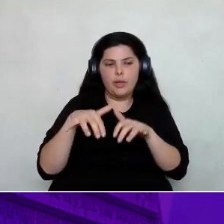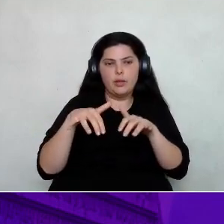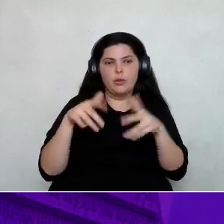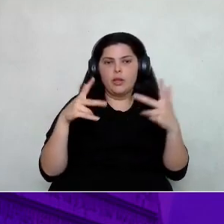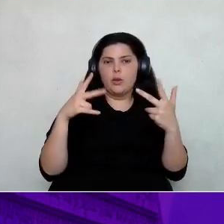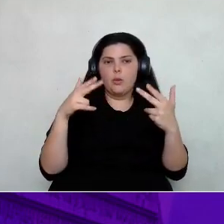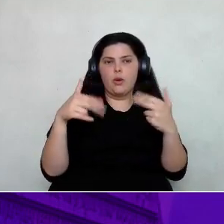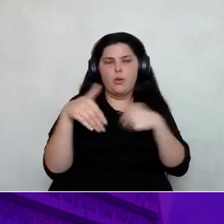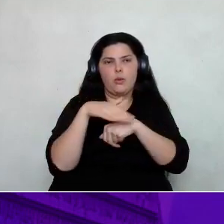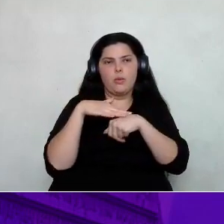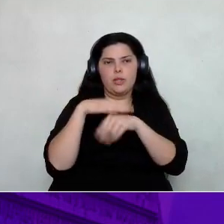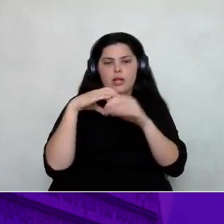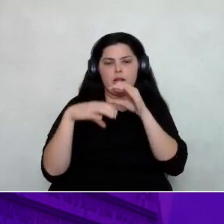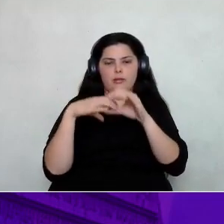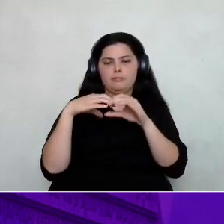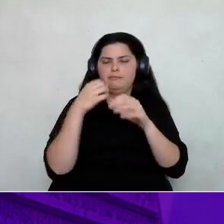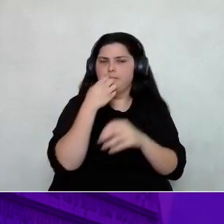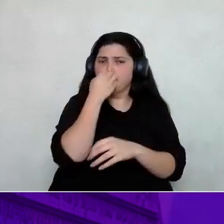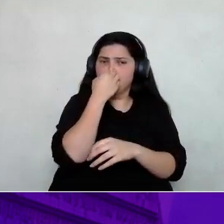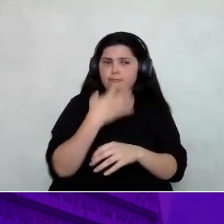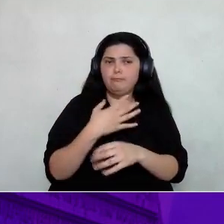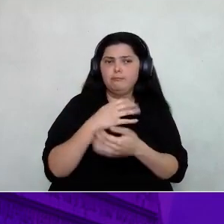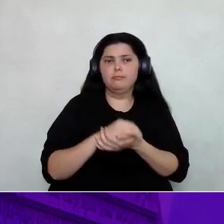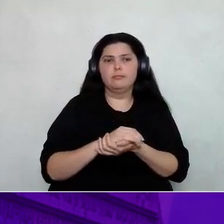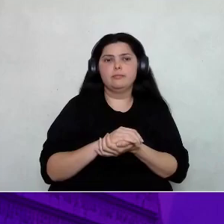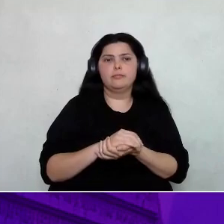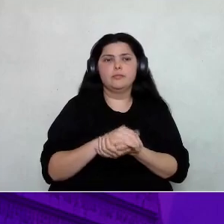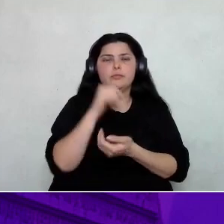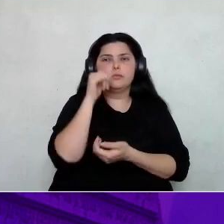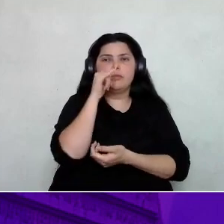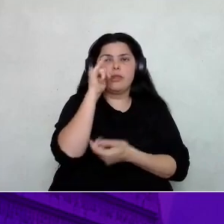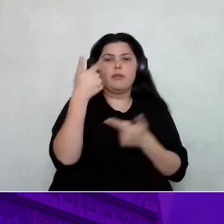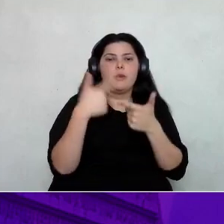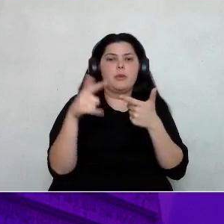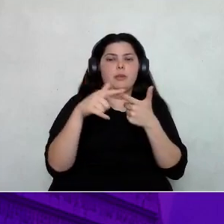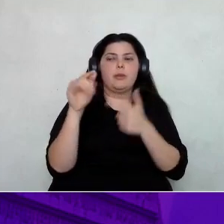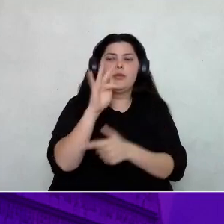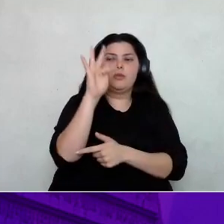E isso é muito bom para a gente poder evitar problemas futuros de escopo.